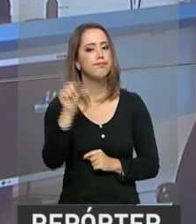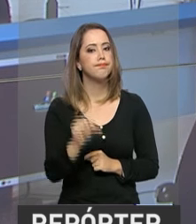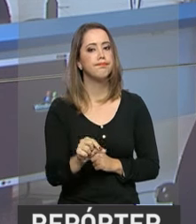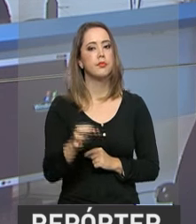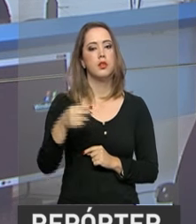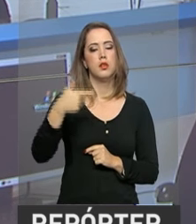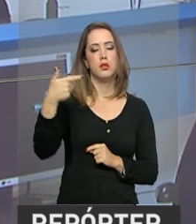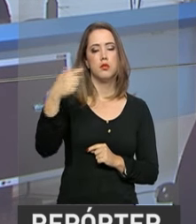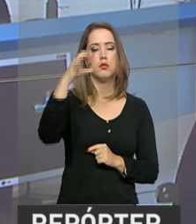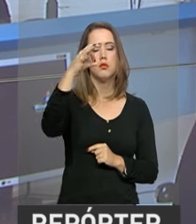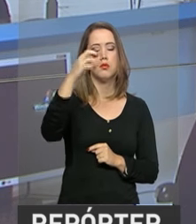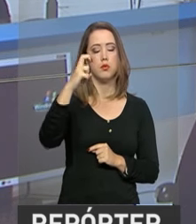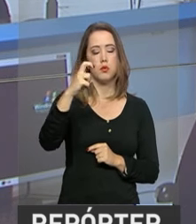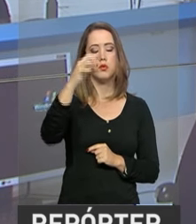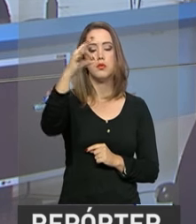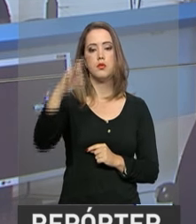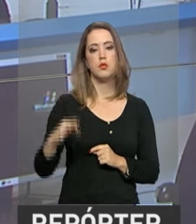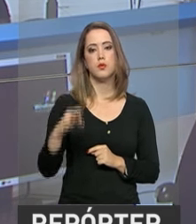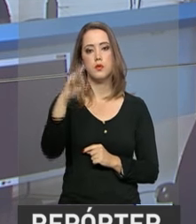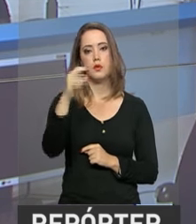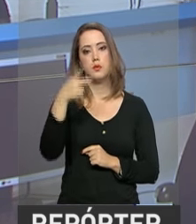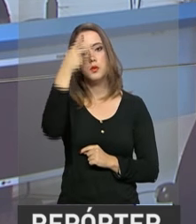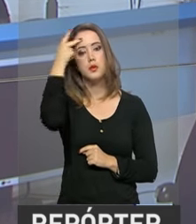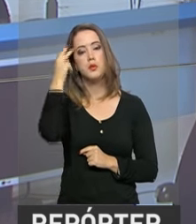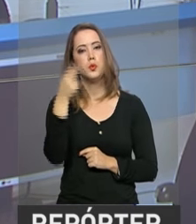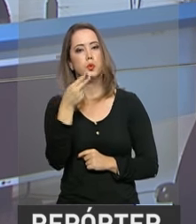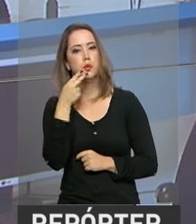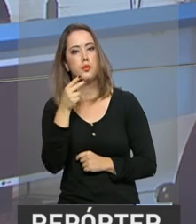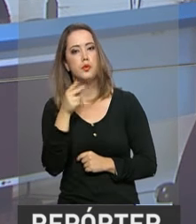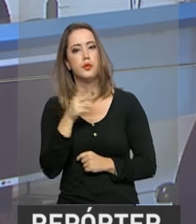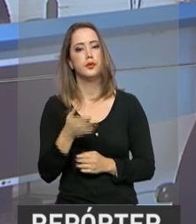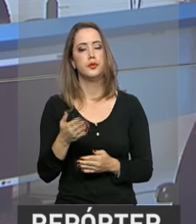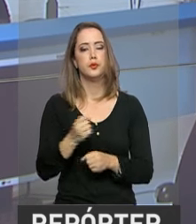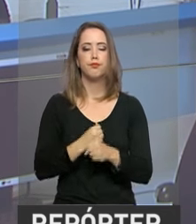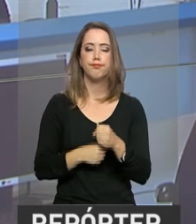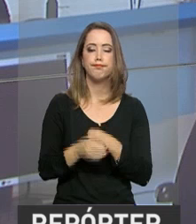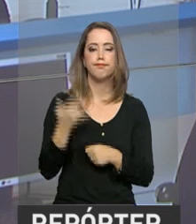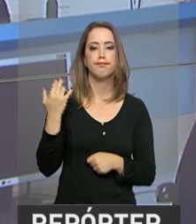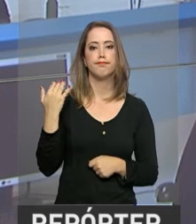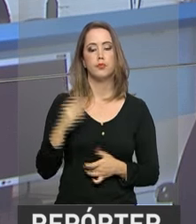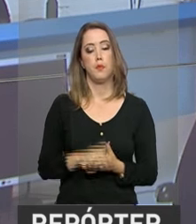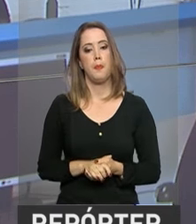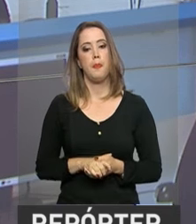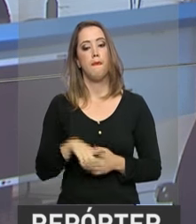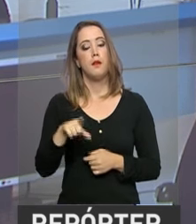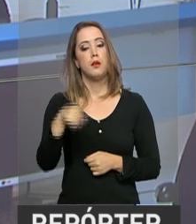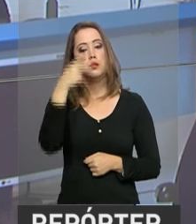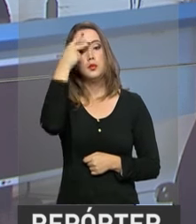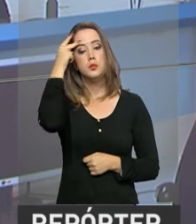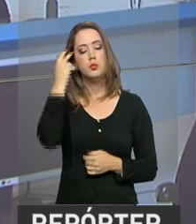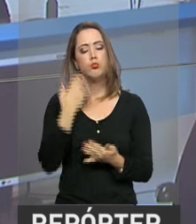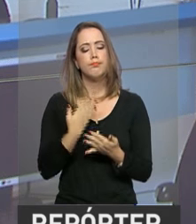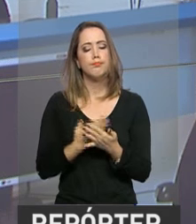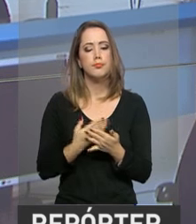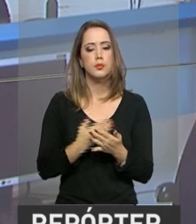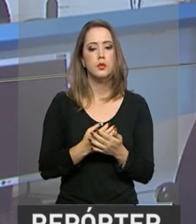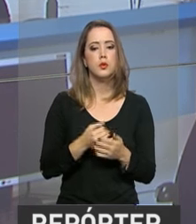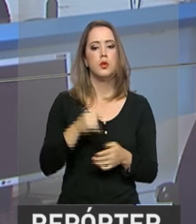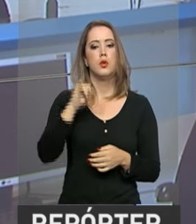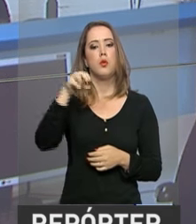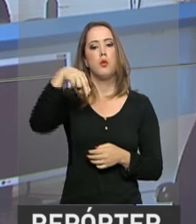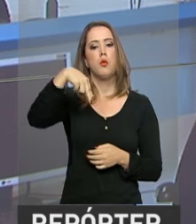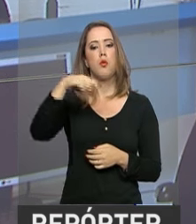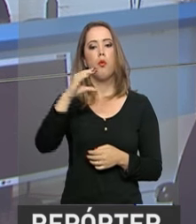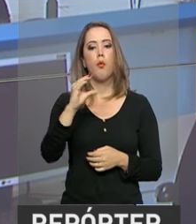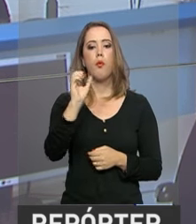25% no número de fumantes desde 2012. Especialistas do Instituto Nacional do Câncer, no